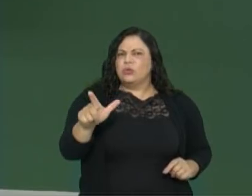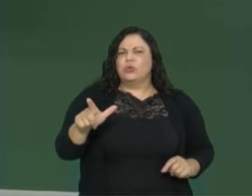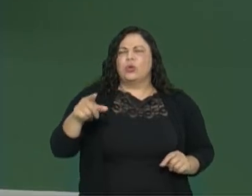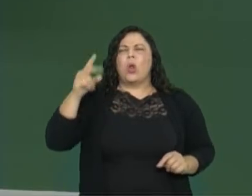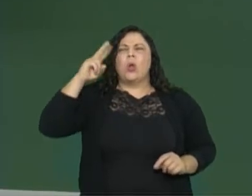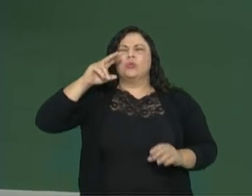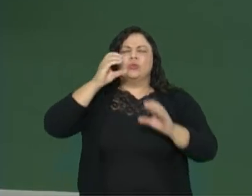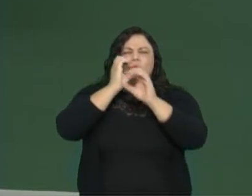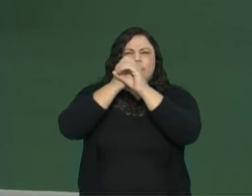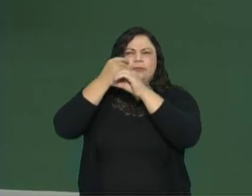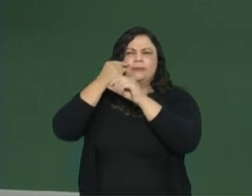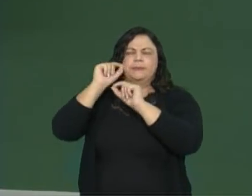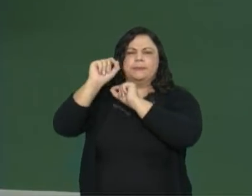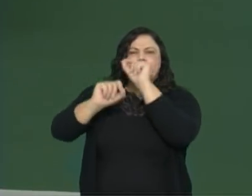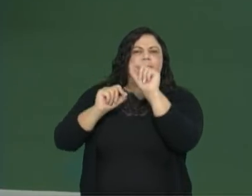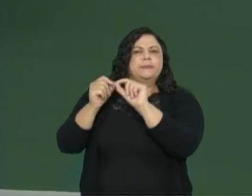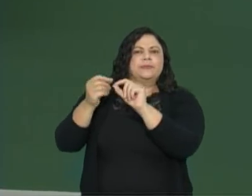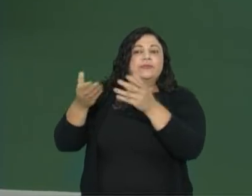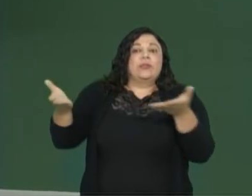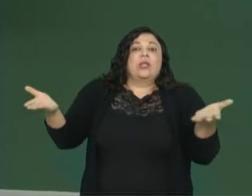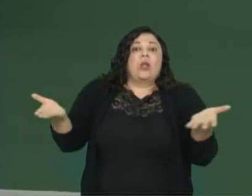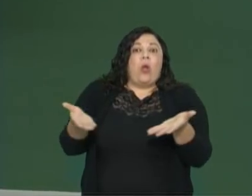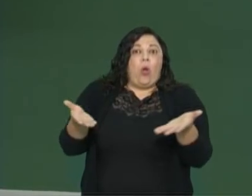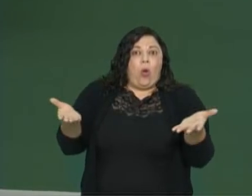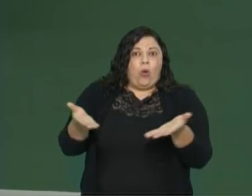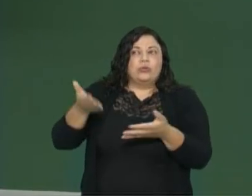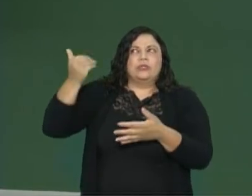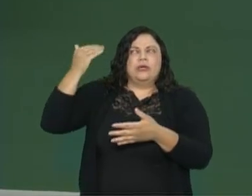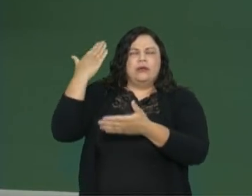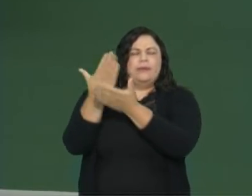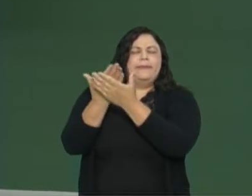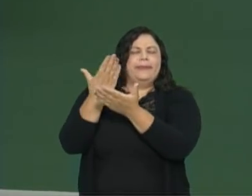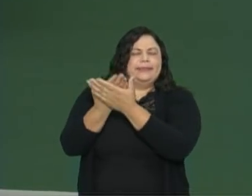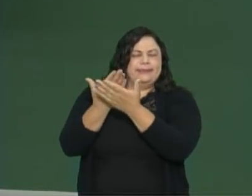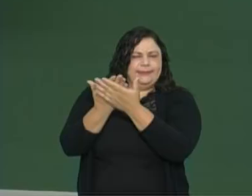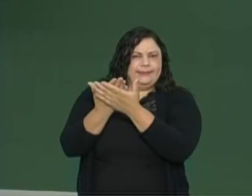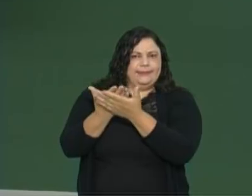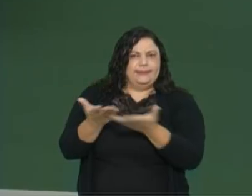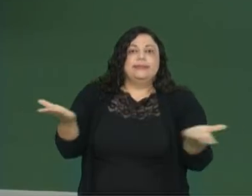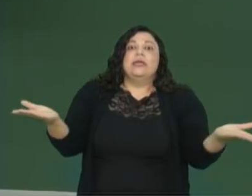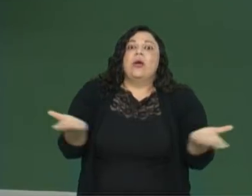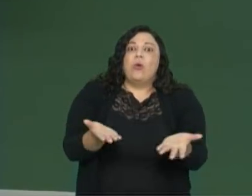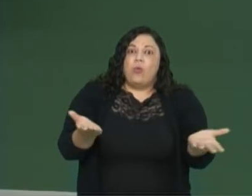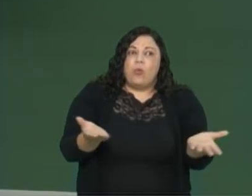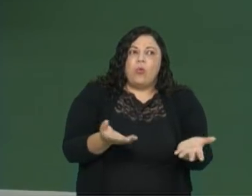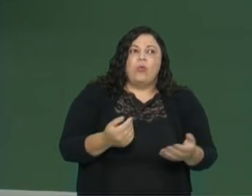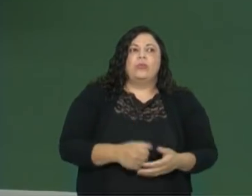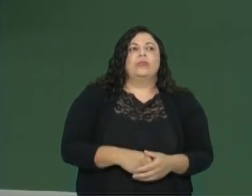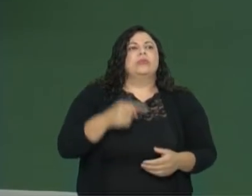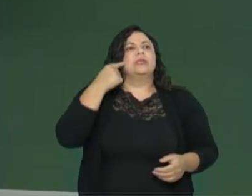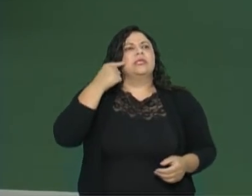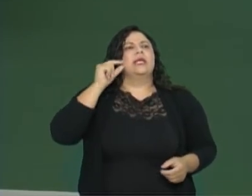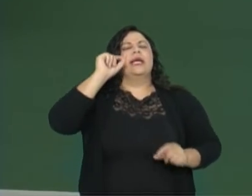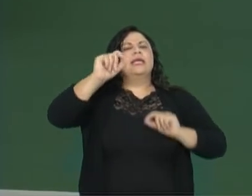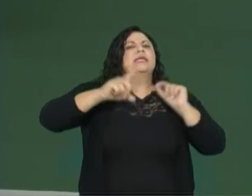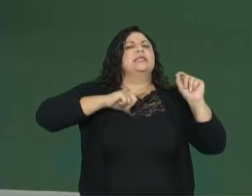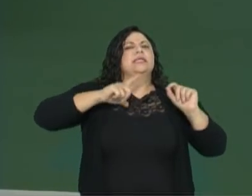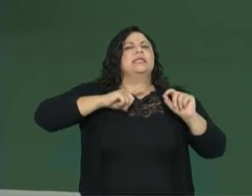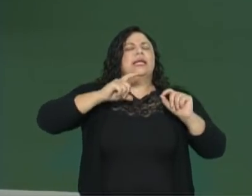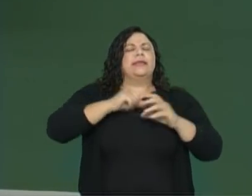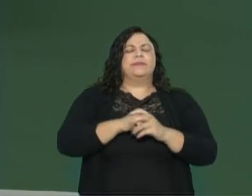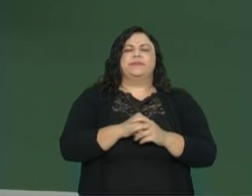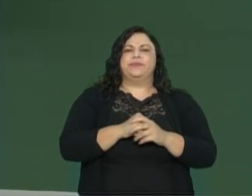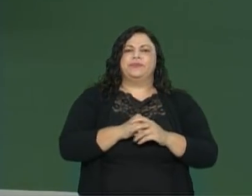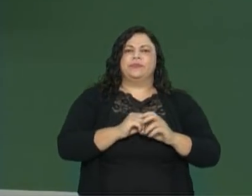vocês. Da mesma região do estado, lá em Ponta Grossa, as Furnas, que tem um elevador que transporta as